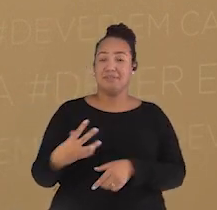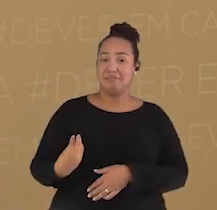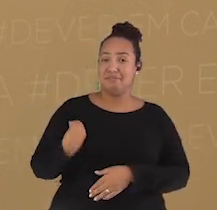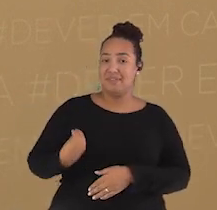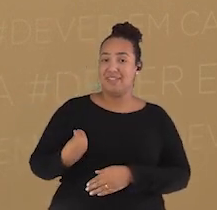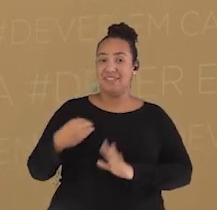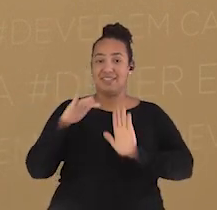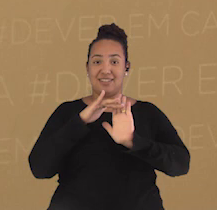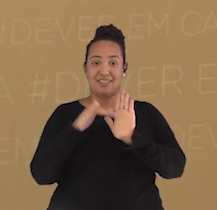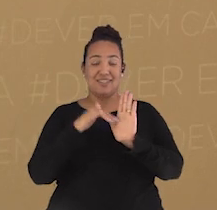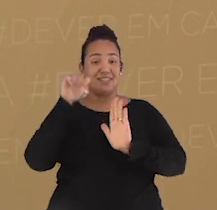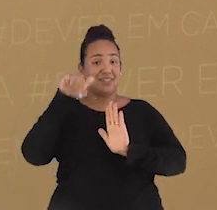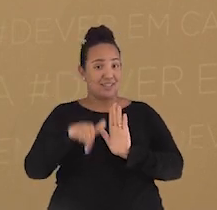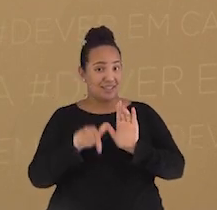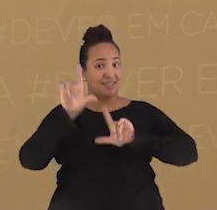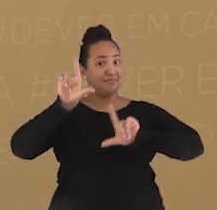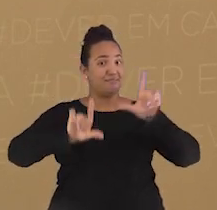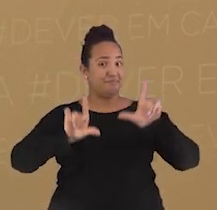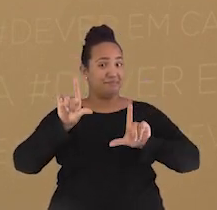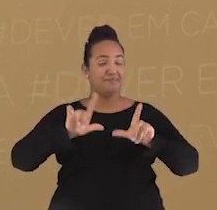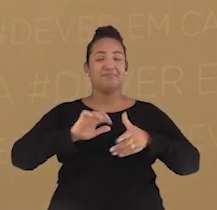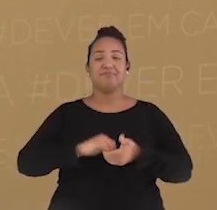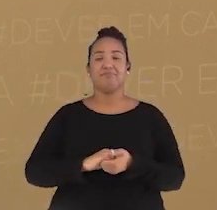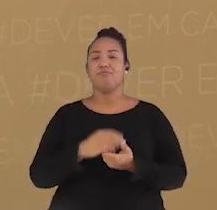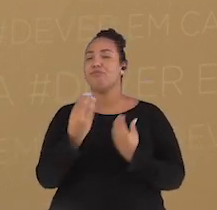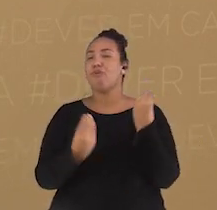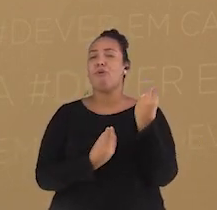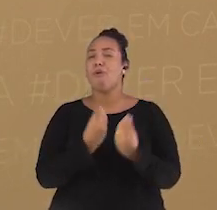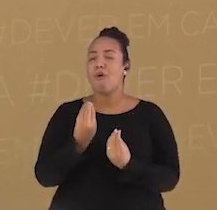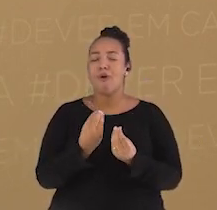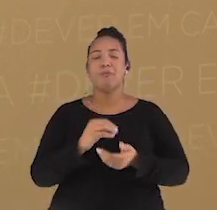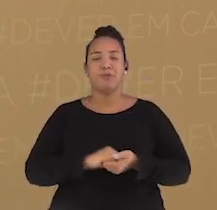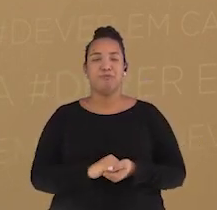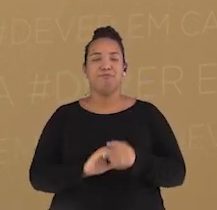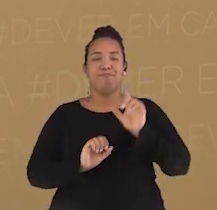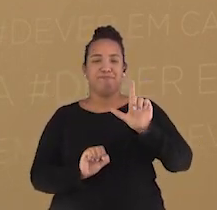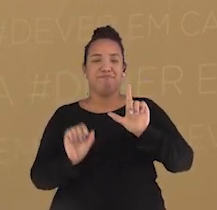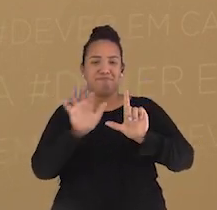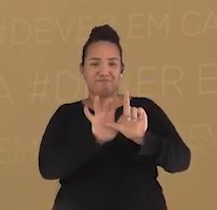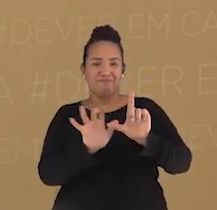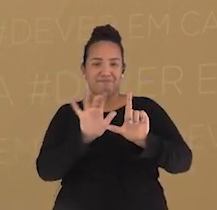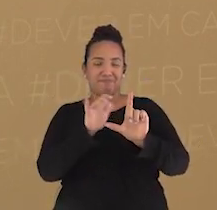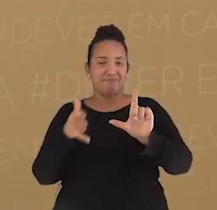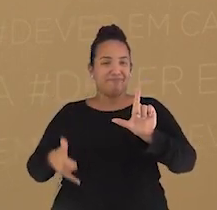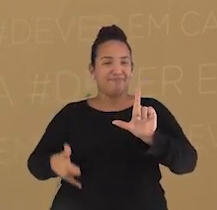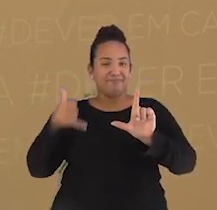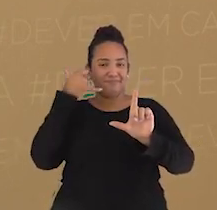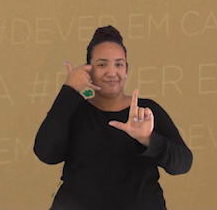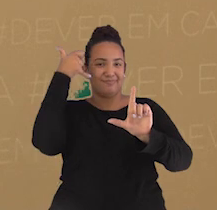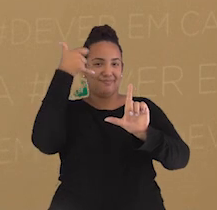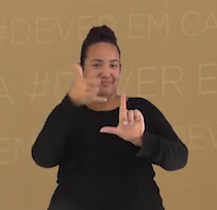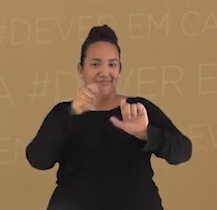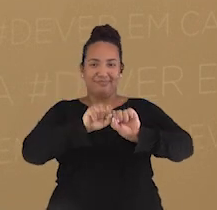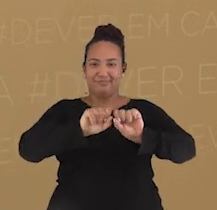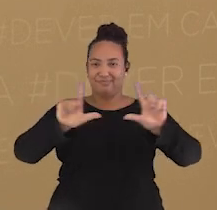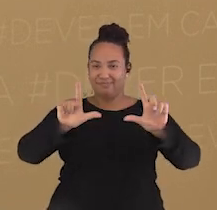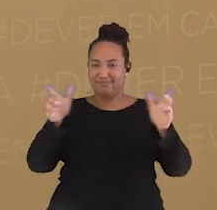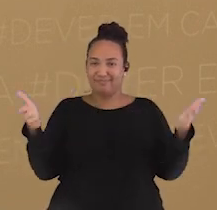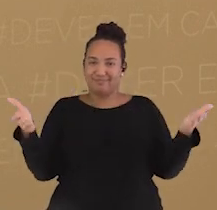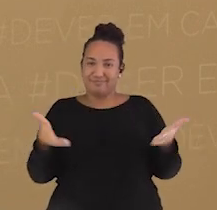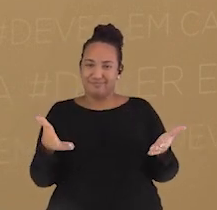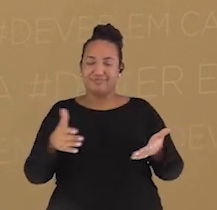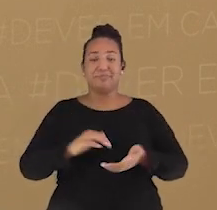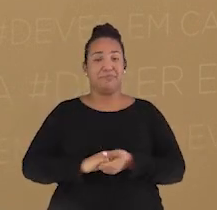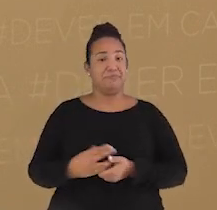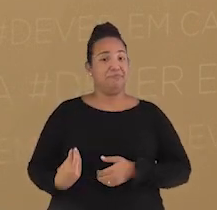da TV. Para isso, é só apontar a câmera do seu celular para o QR Code que aparece na sua tela e